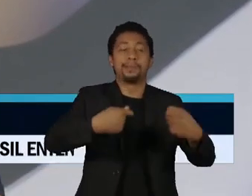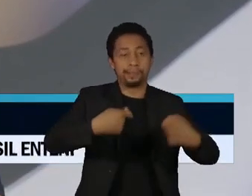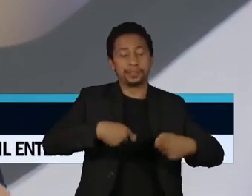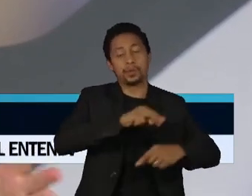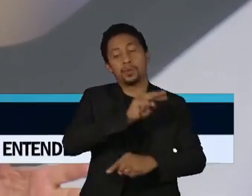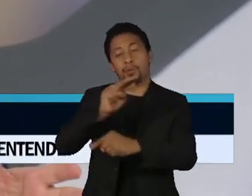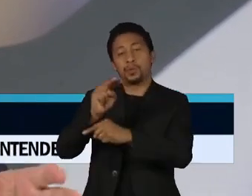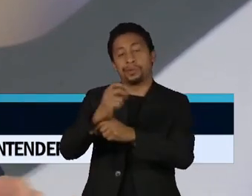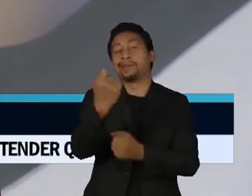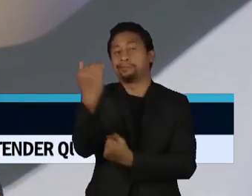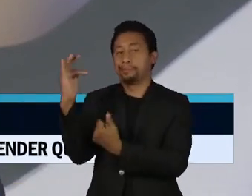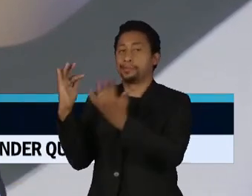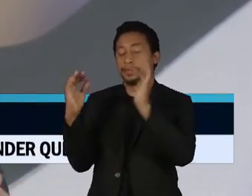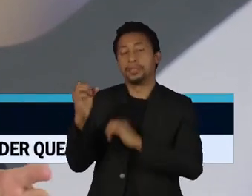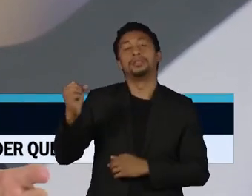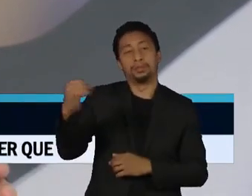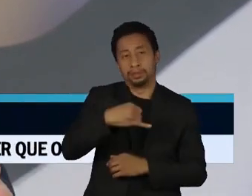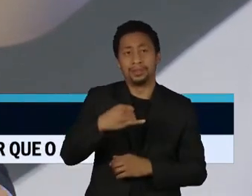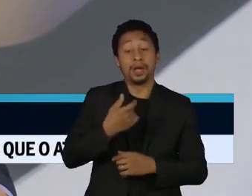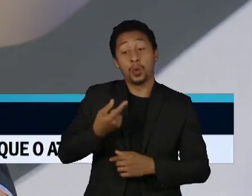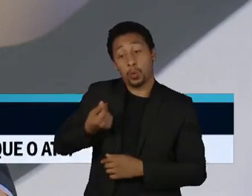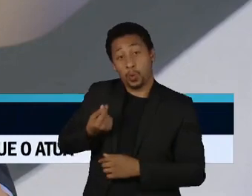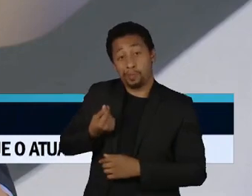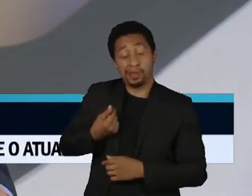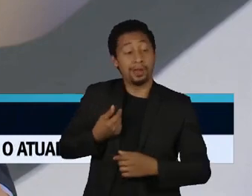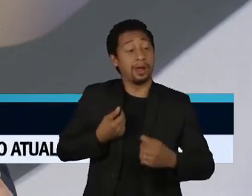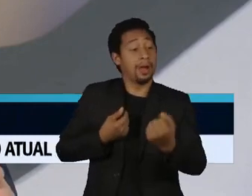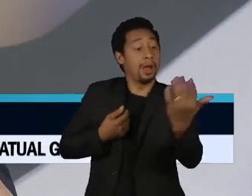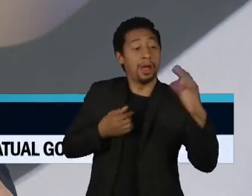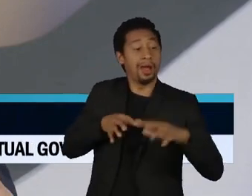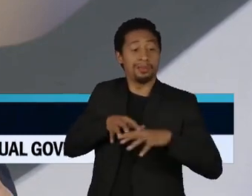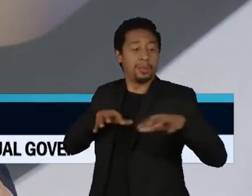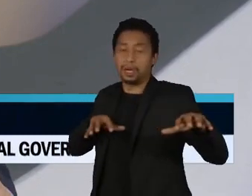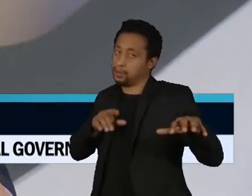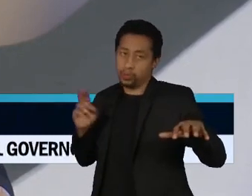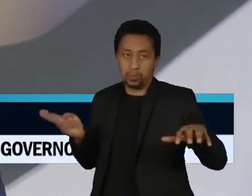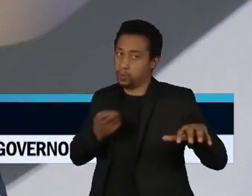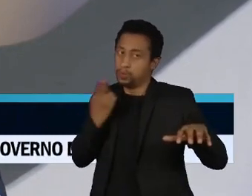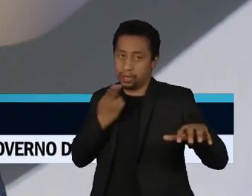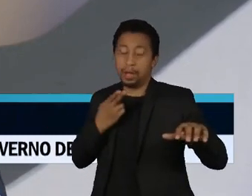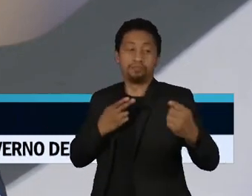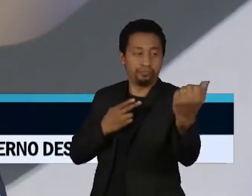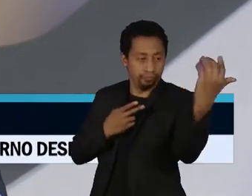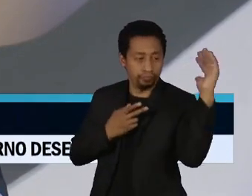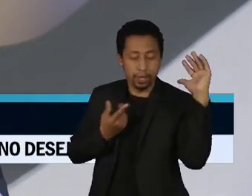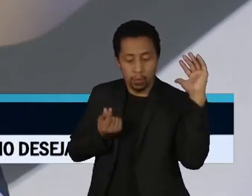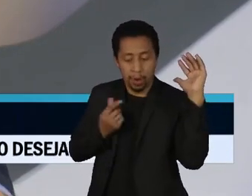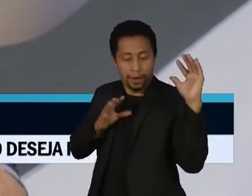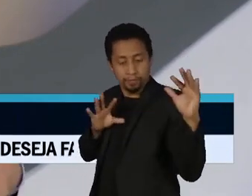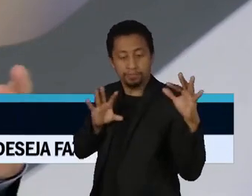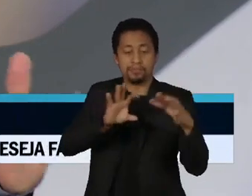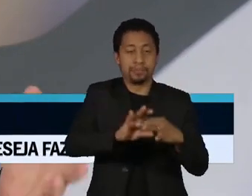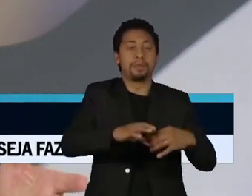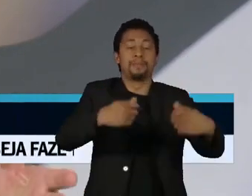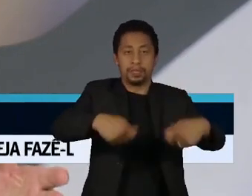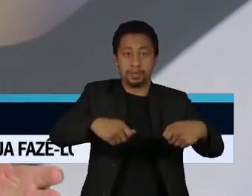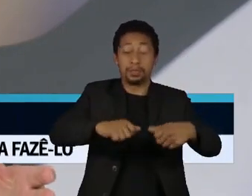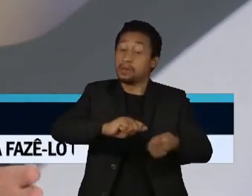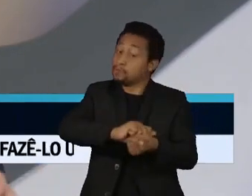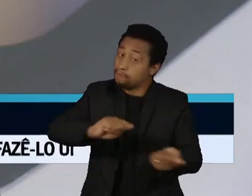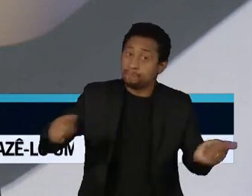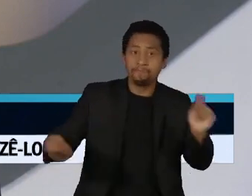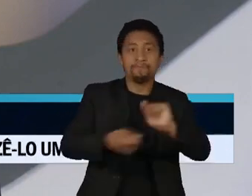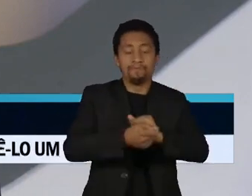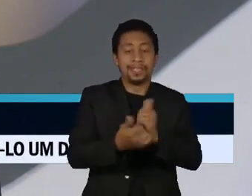da questão ecológica da questão social então a transição energética que precisa ser a partir da